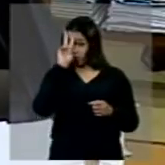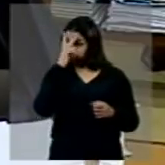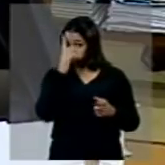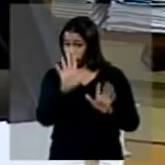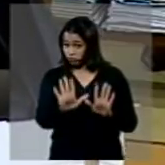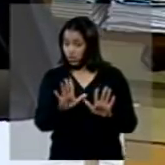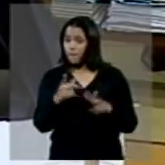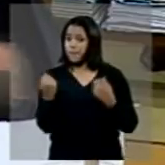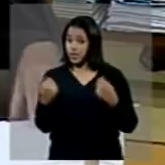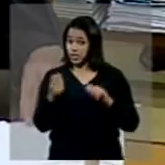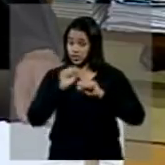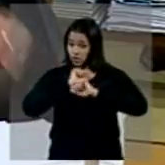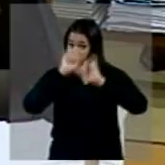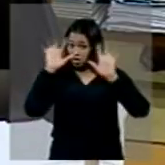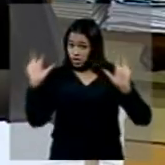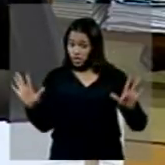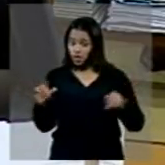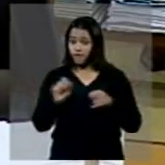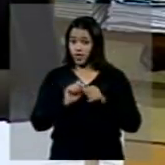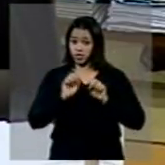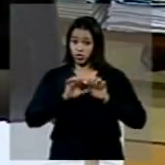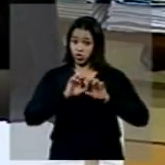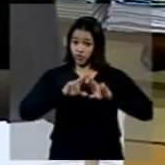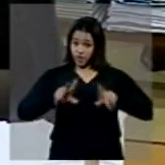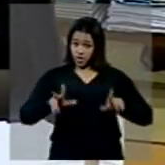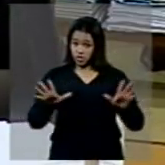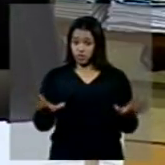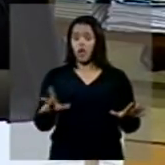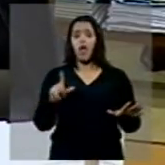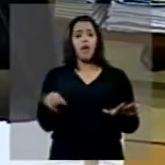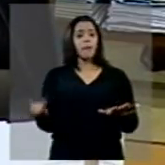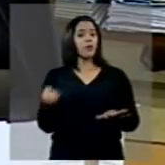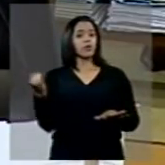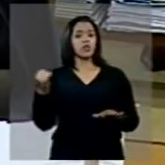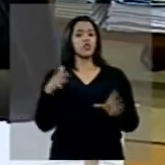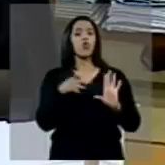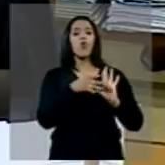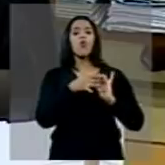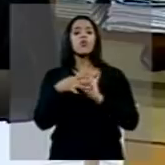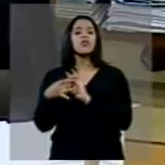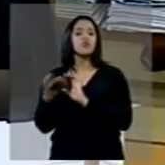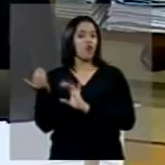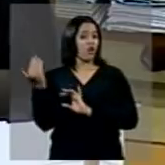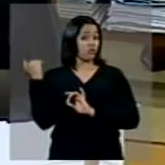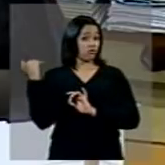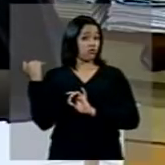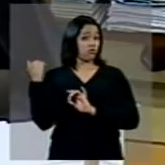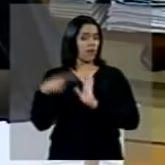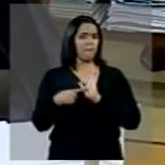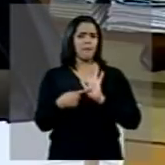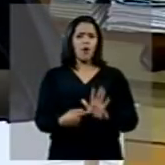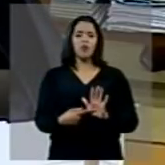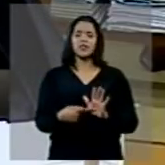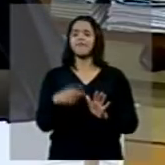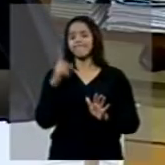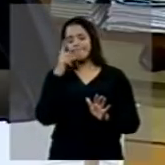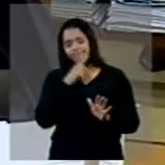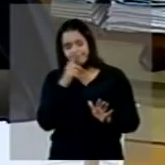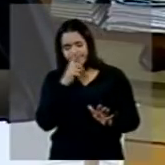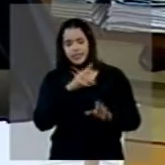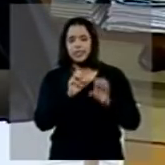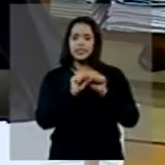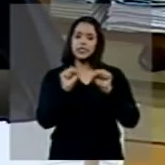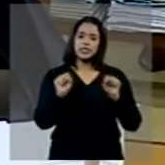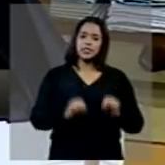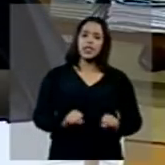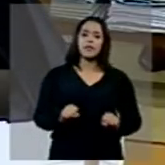se faça essa distinção, é importante destacarmos o cenário anterior, que demonstra as fragilidades do sistema que